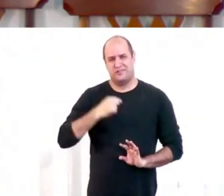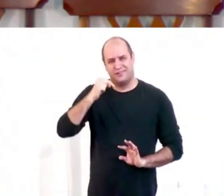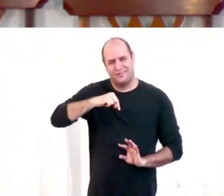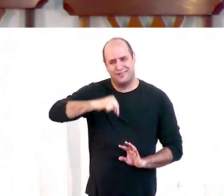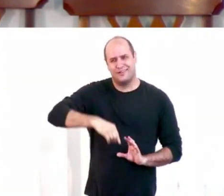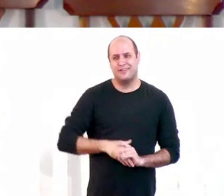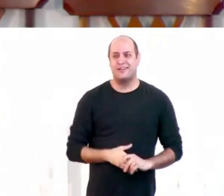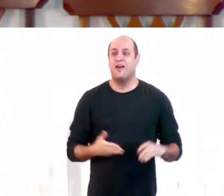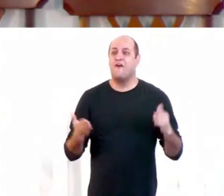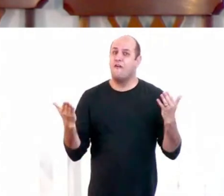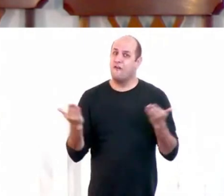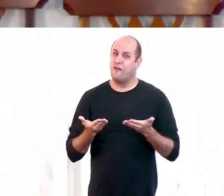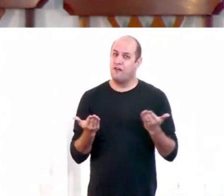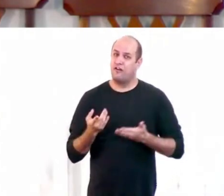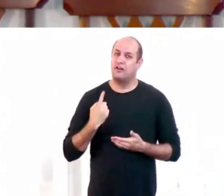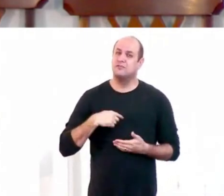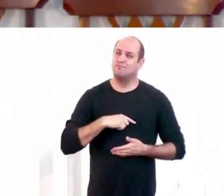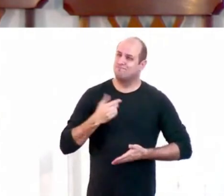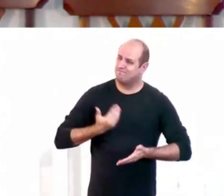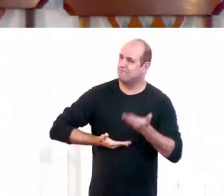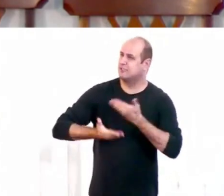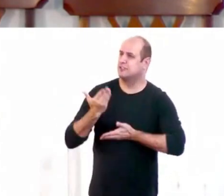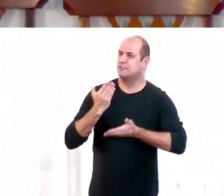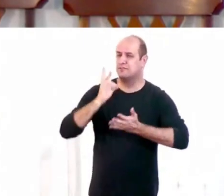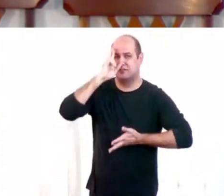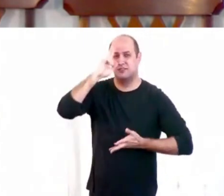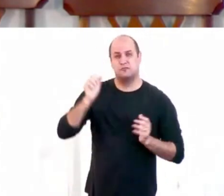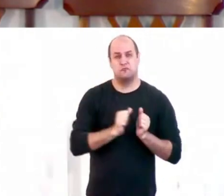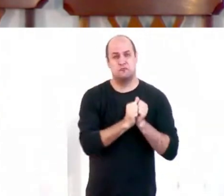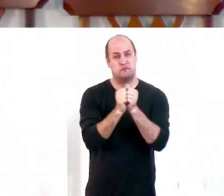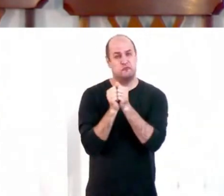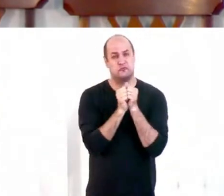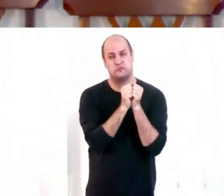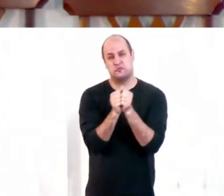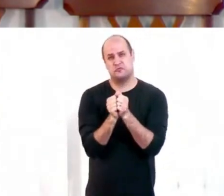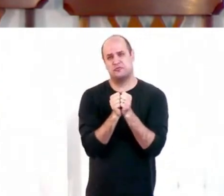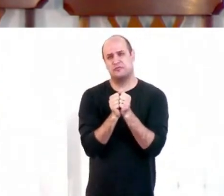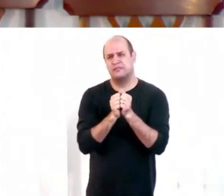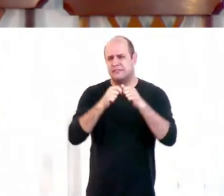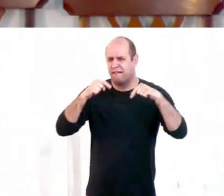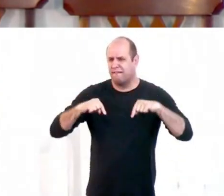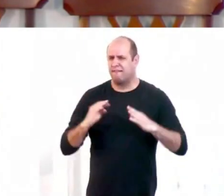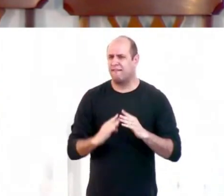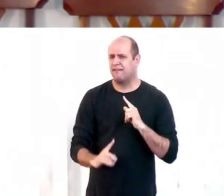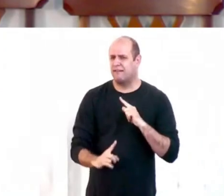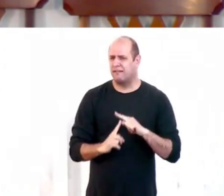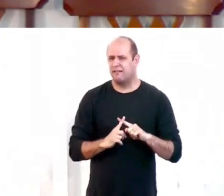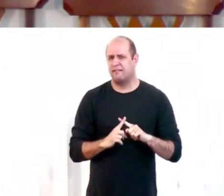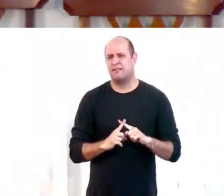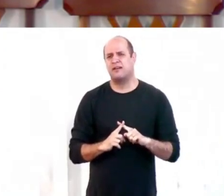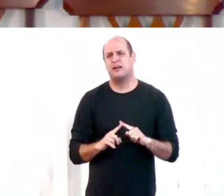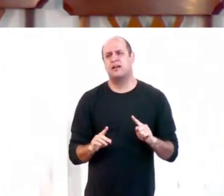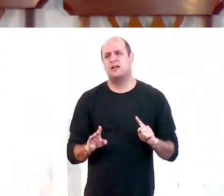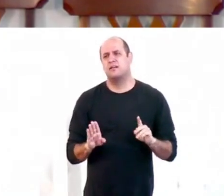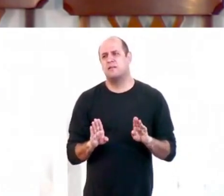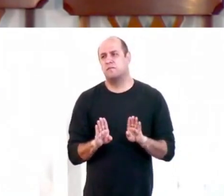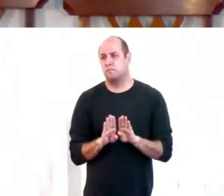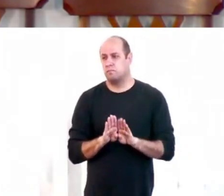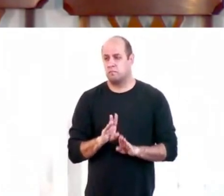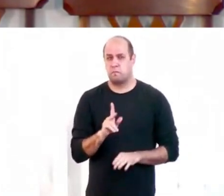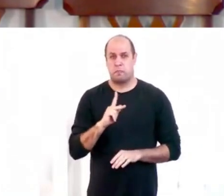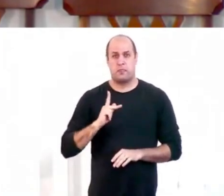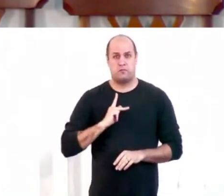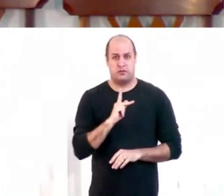hoje estamos servindo ao Senhor juntos. Mas nessa igreja também passou um presbítero, que